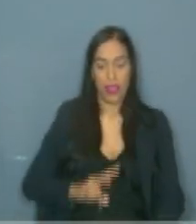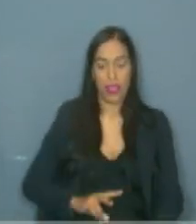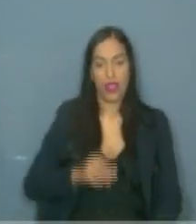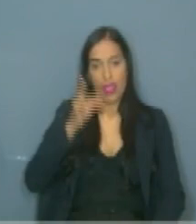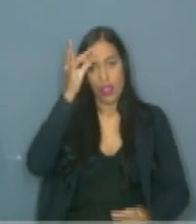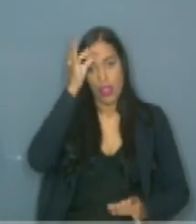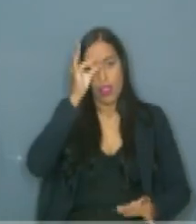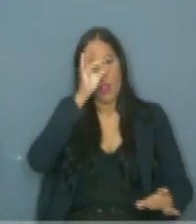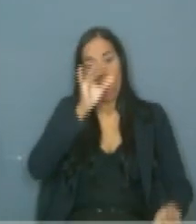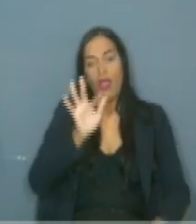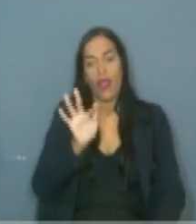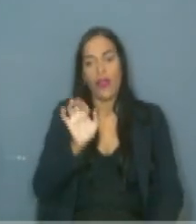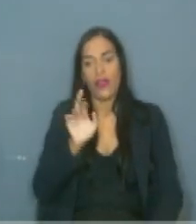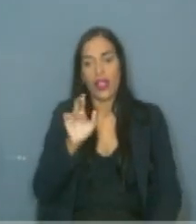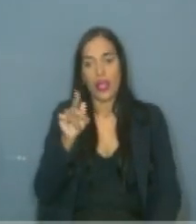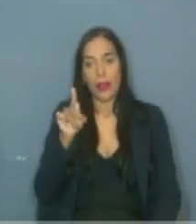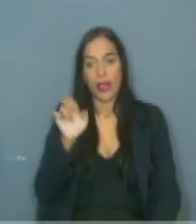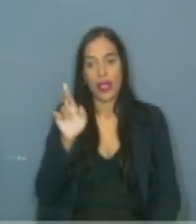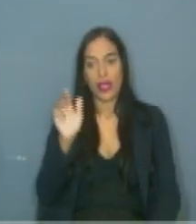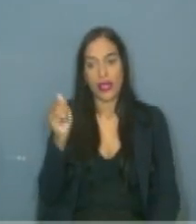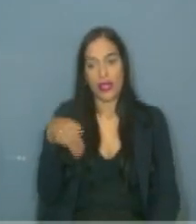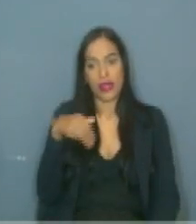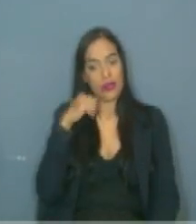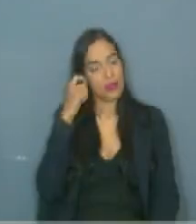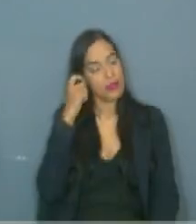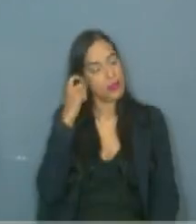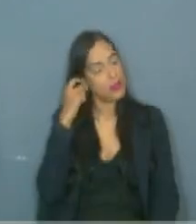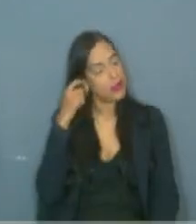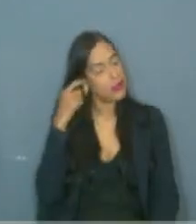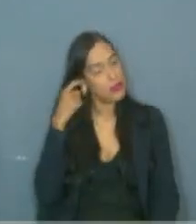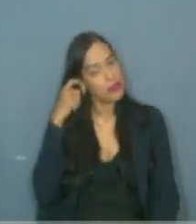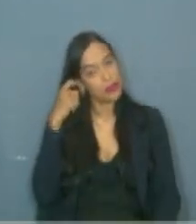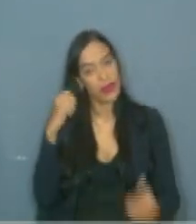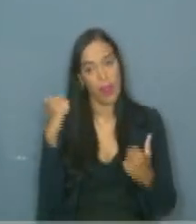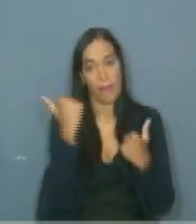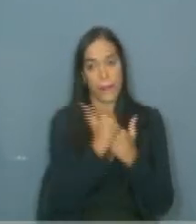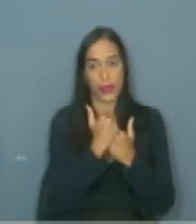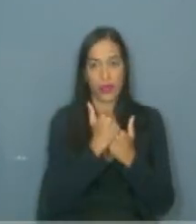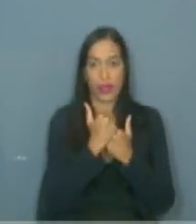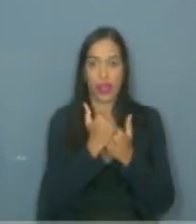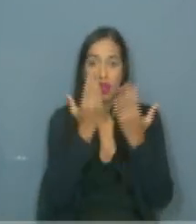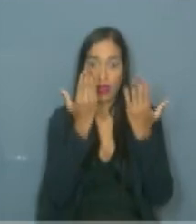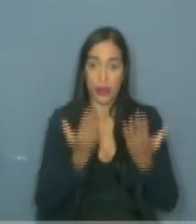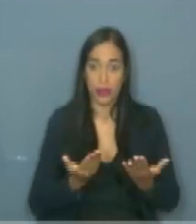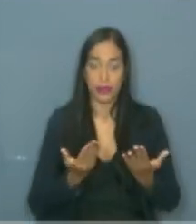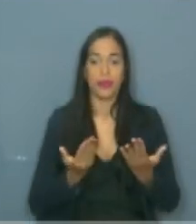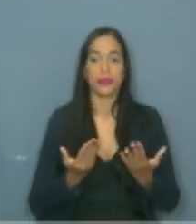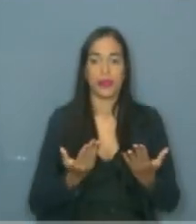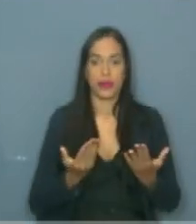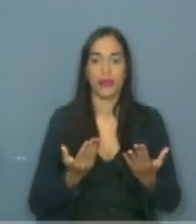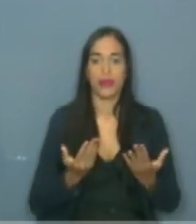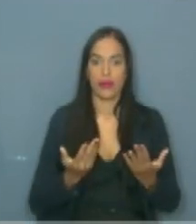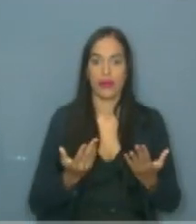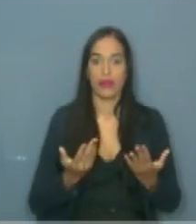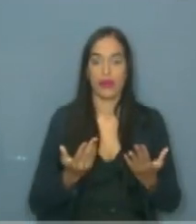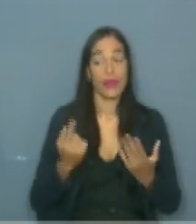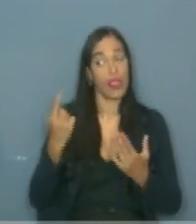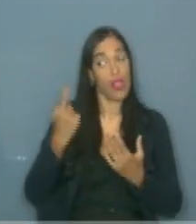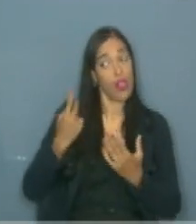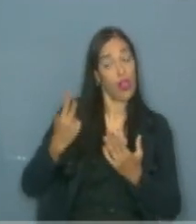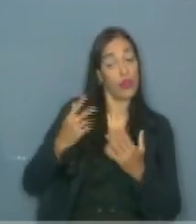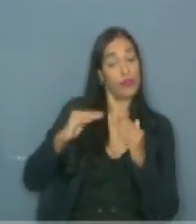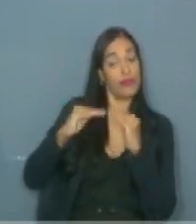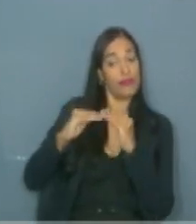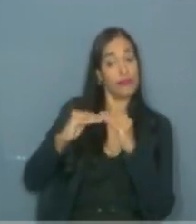uma parte? Concedo a parte da Vossa Excelência. Apenas para corroborar com Vossa Excelência, que nesse ponto a gente